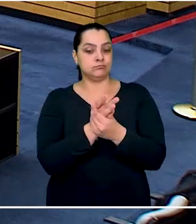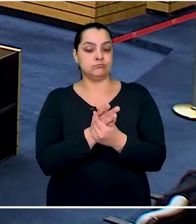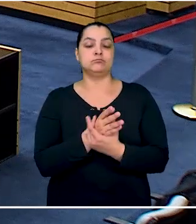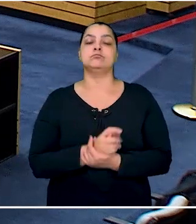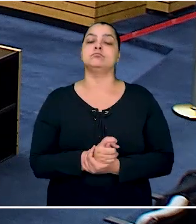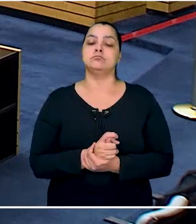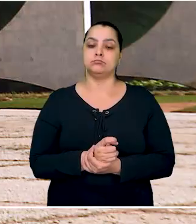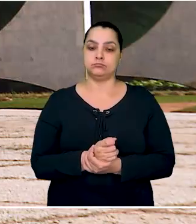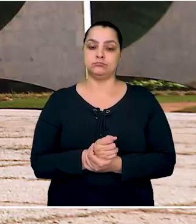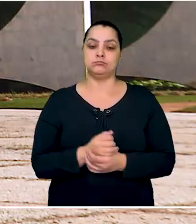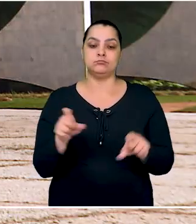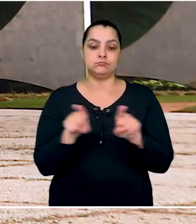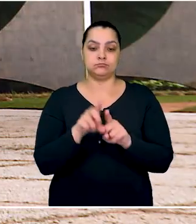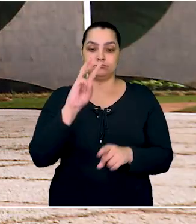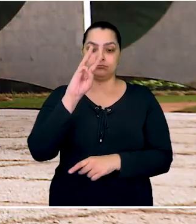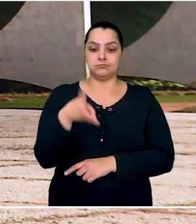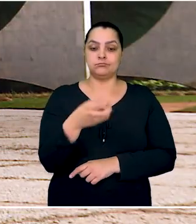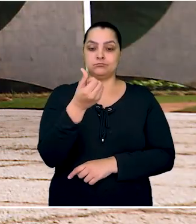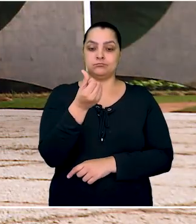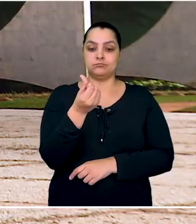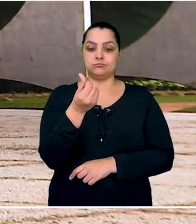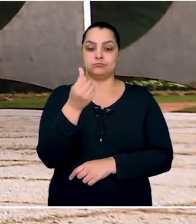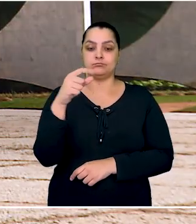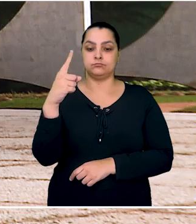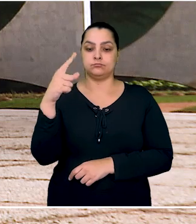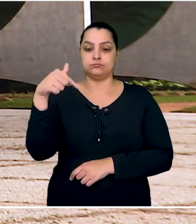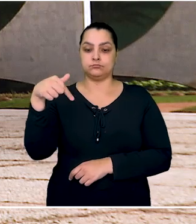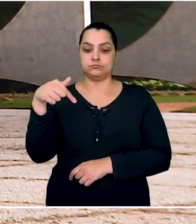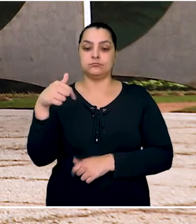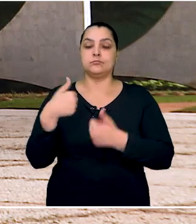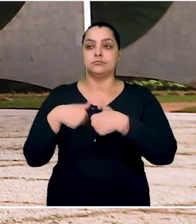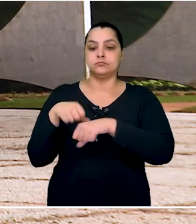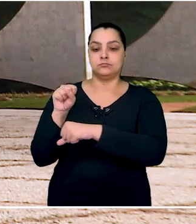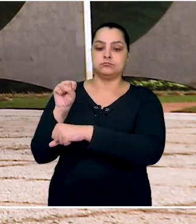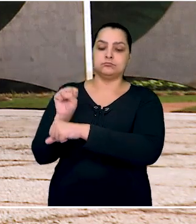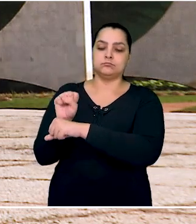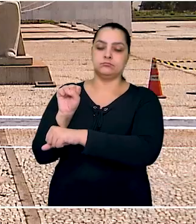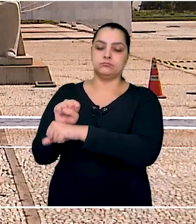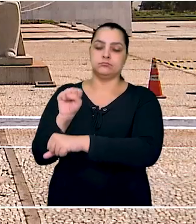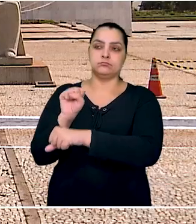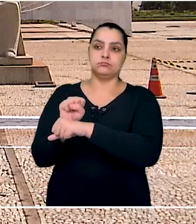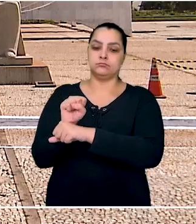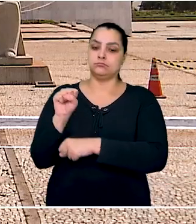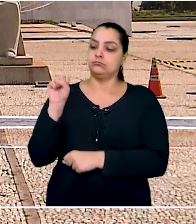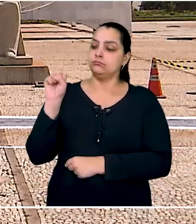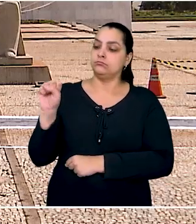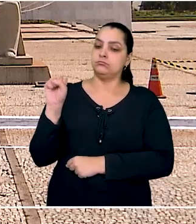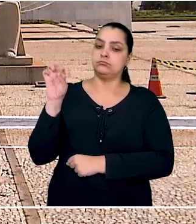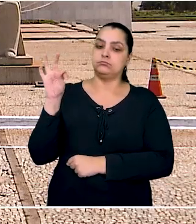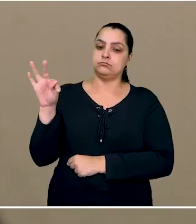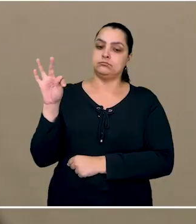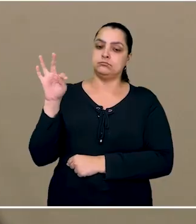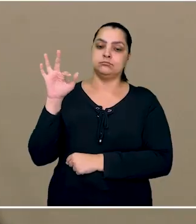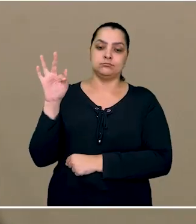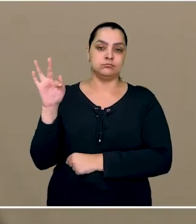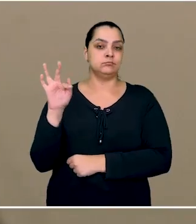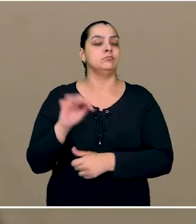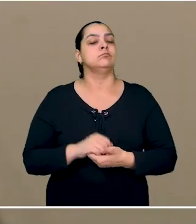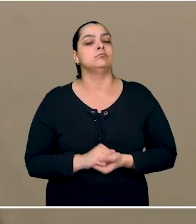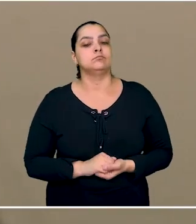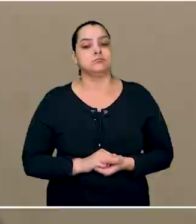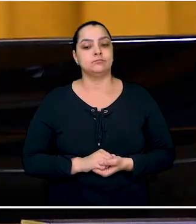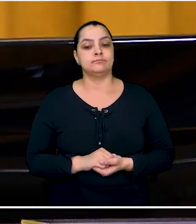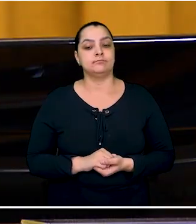1.500 processos. Outros 3.617 estão sobrestados, aguardando julgamento pelo Supremo